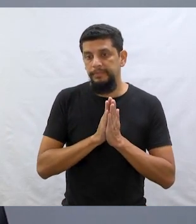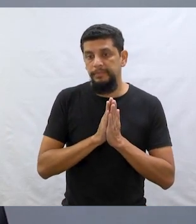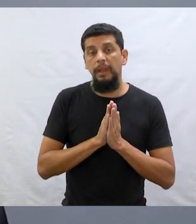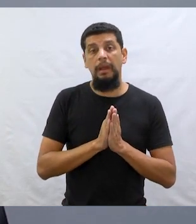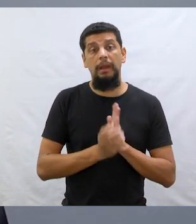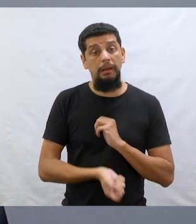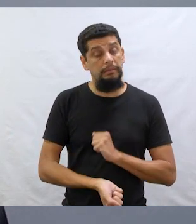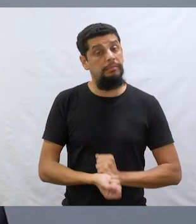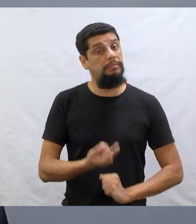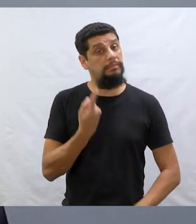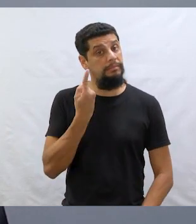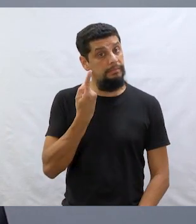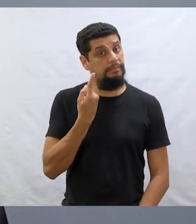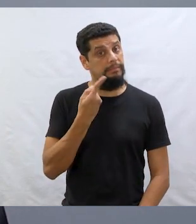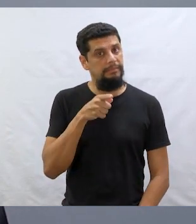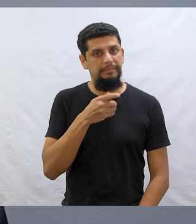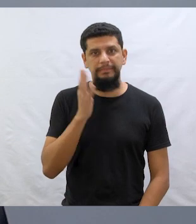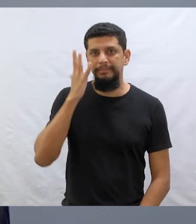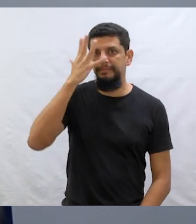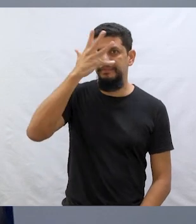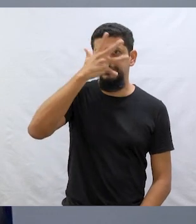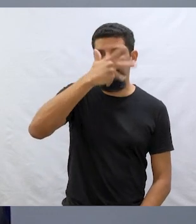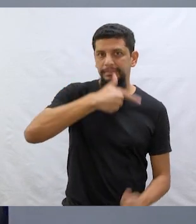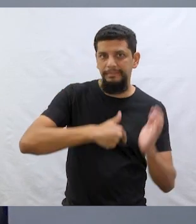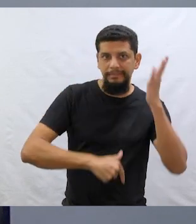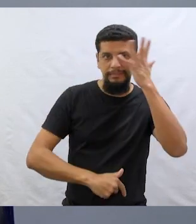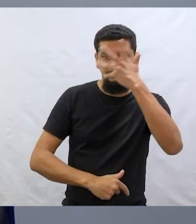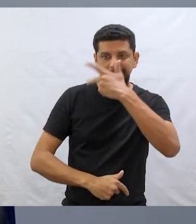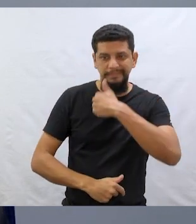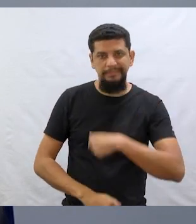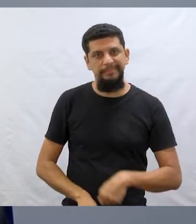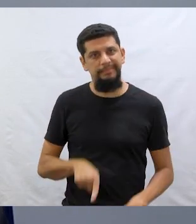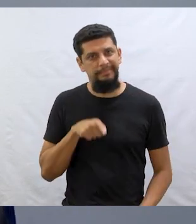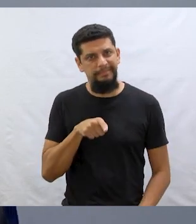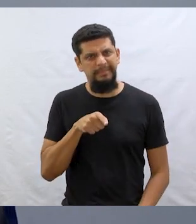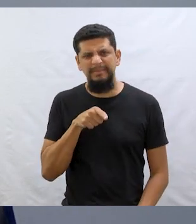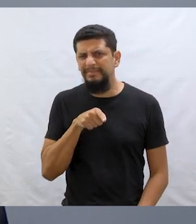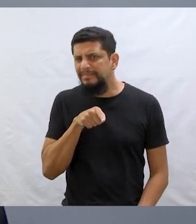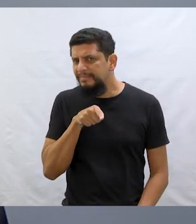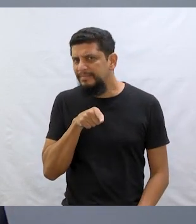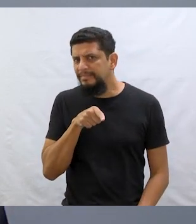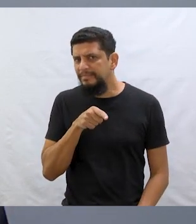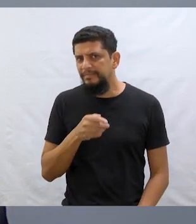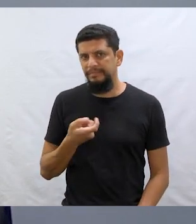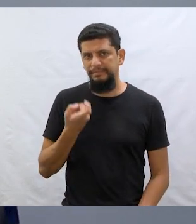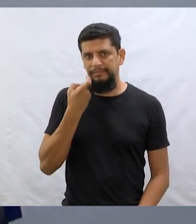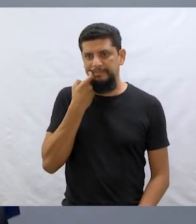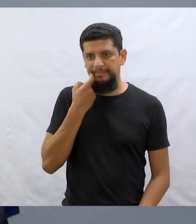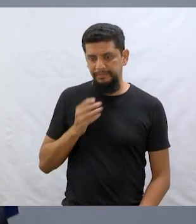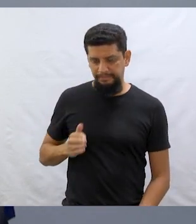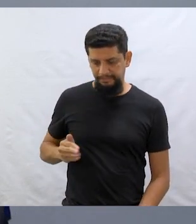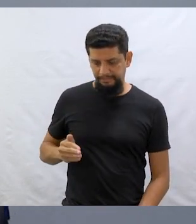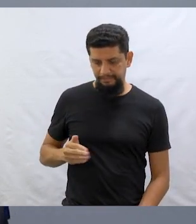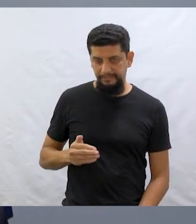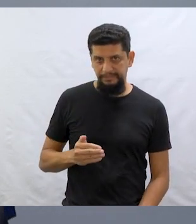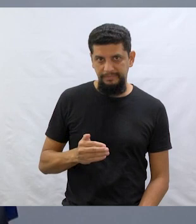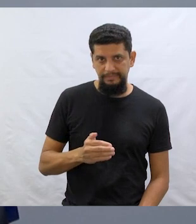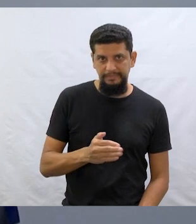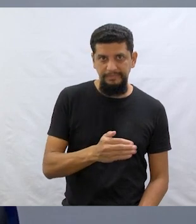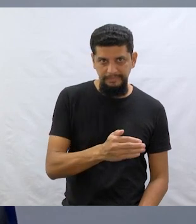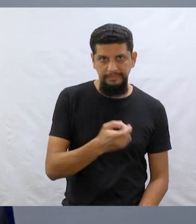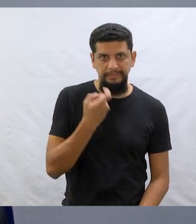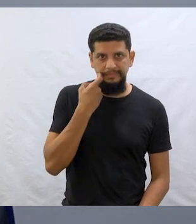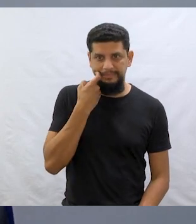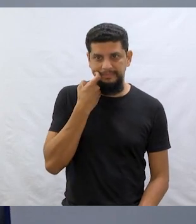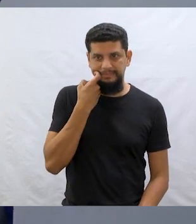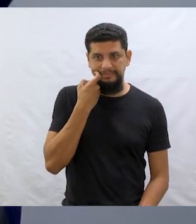E? Que lindo! O que que é isso? Um peixe.